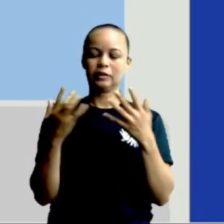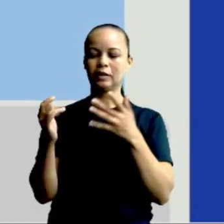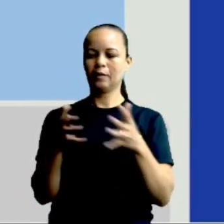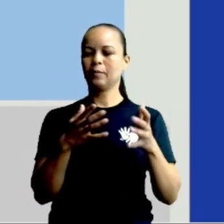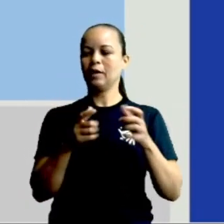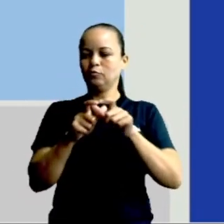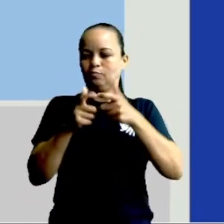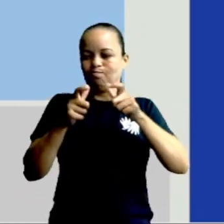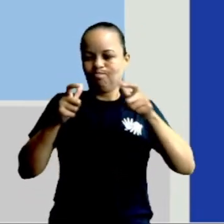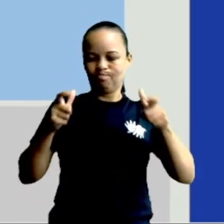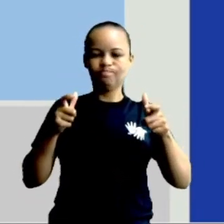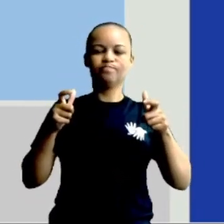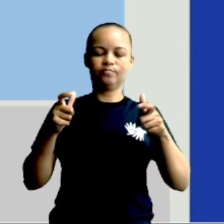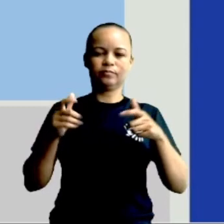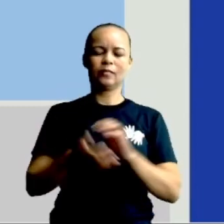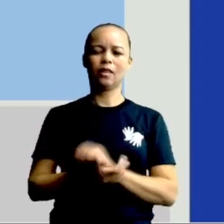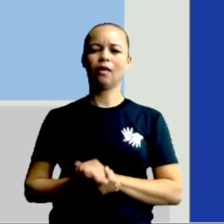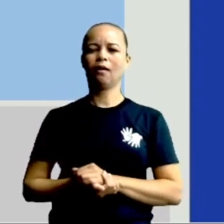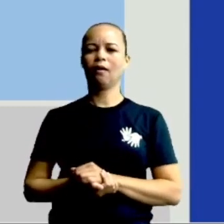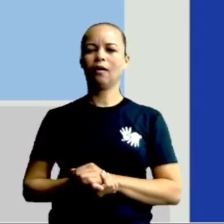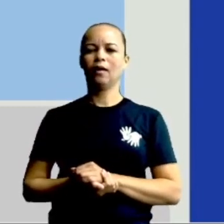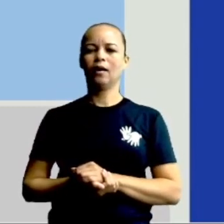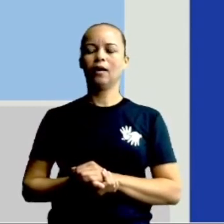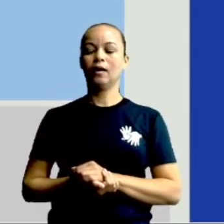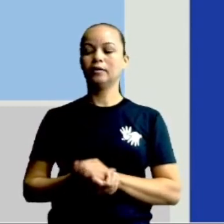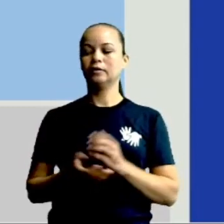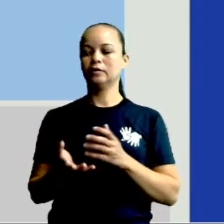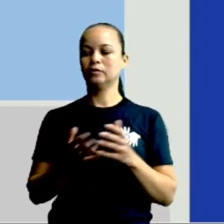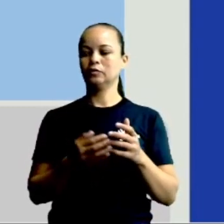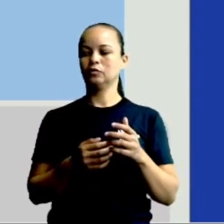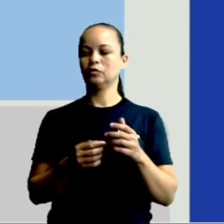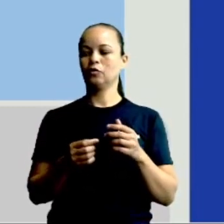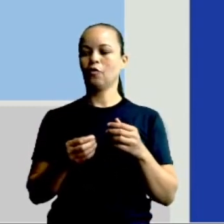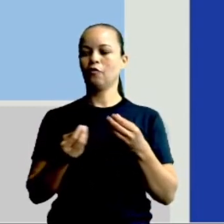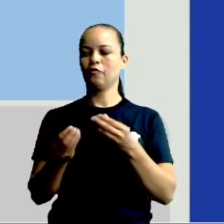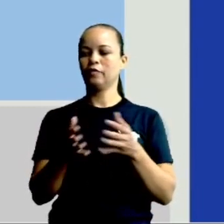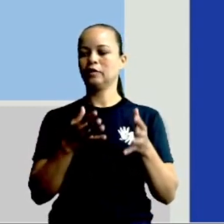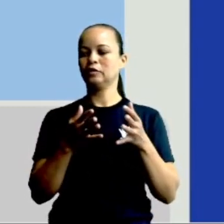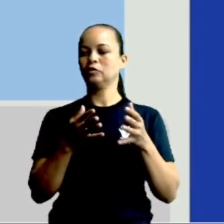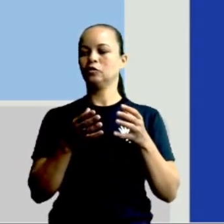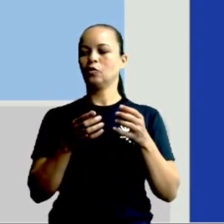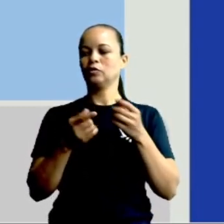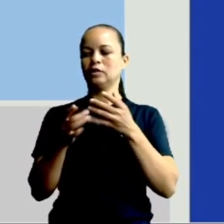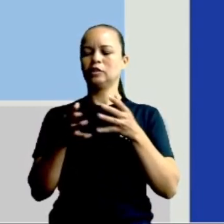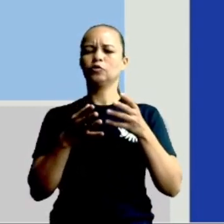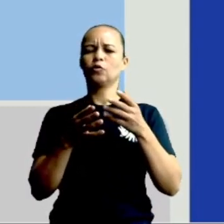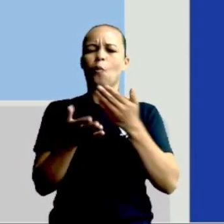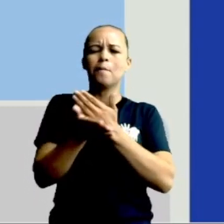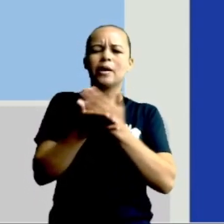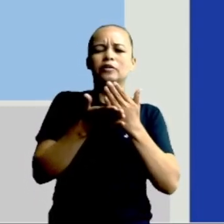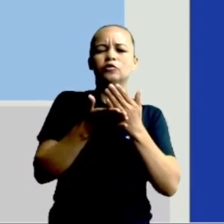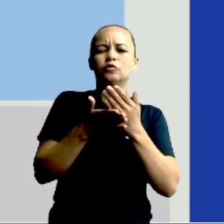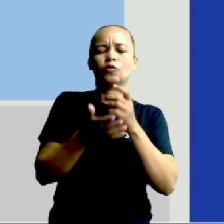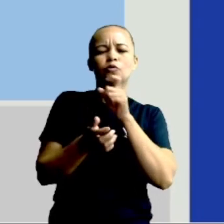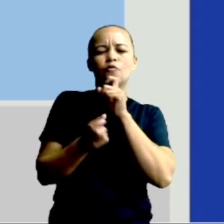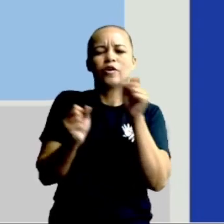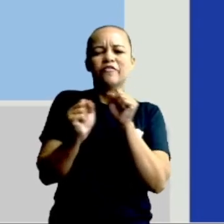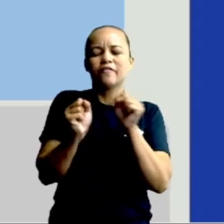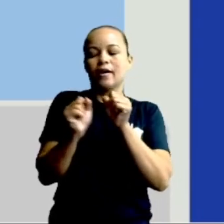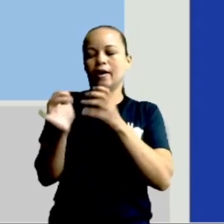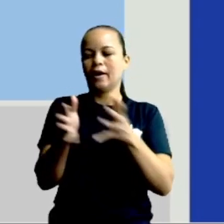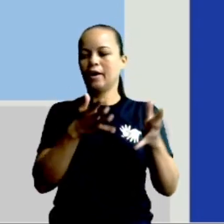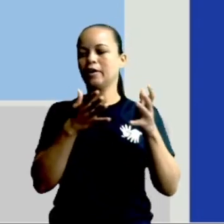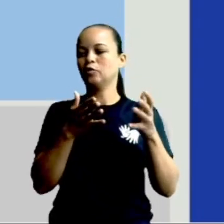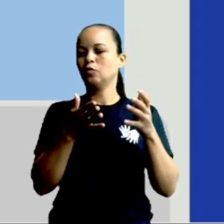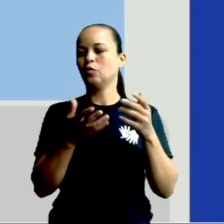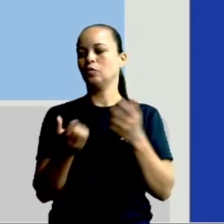tamanho, né, grande. E o fenômeno de solstício de inverno no Brasil deste ano iniciou em 20 de junho e findou no